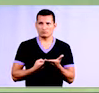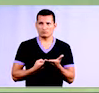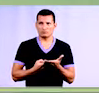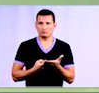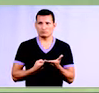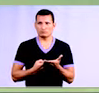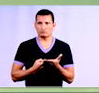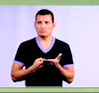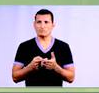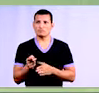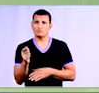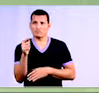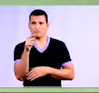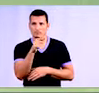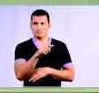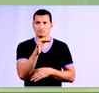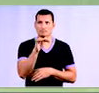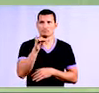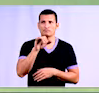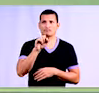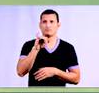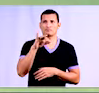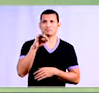para os endereços físicos